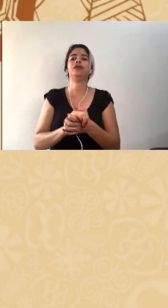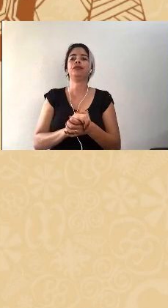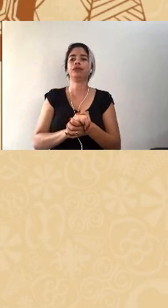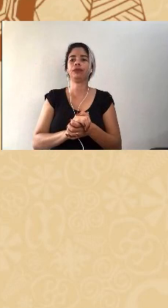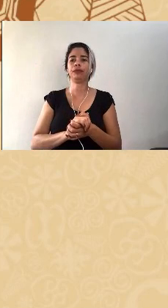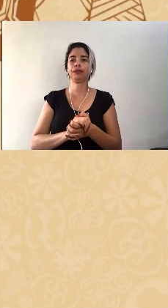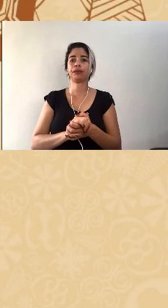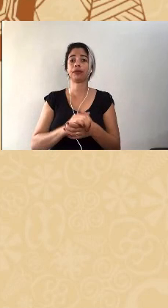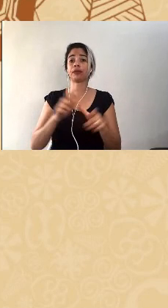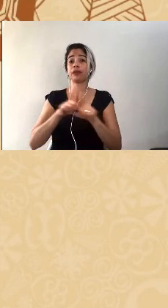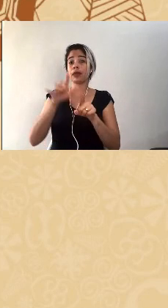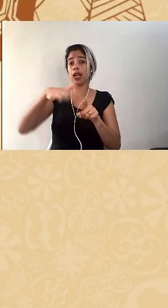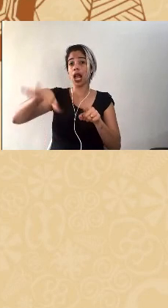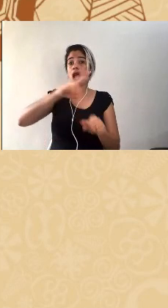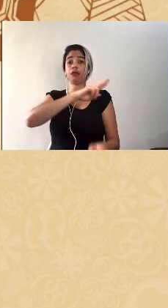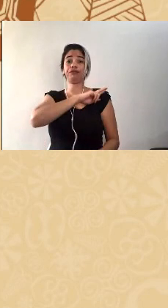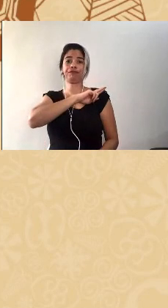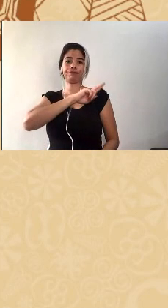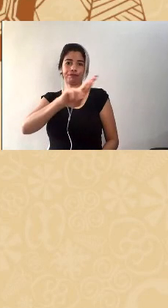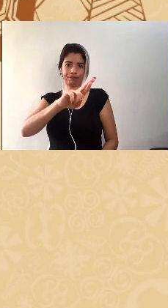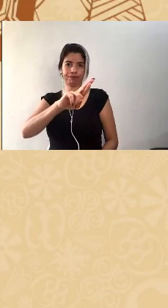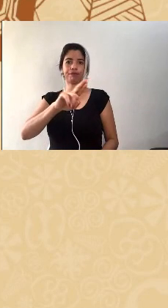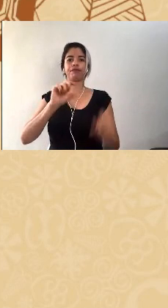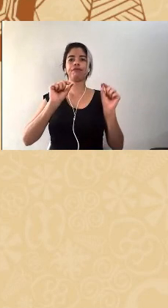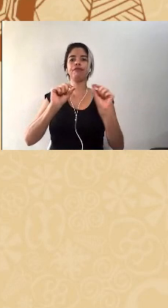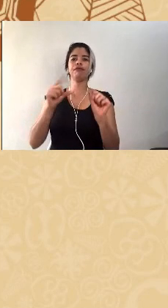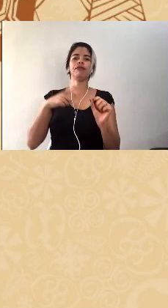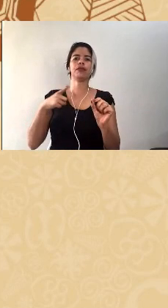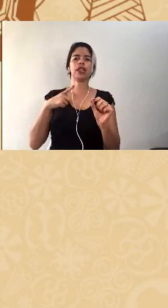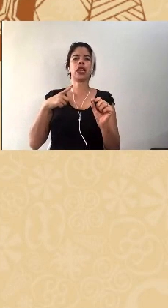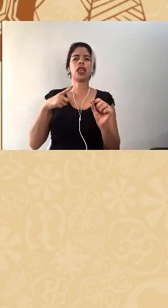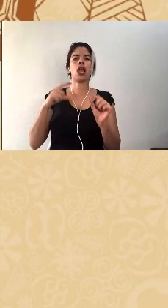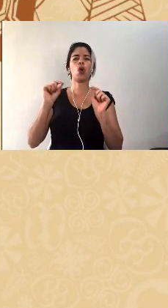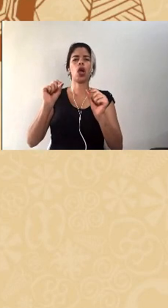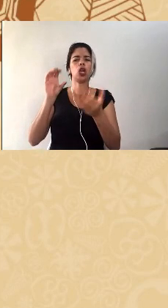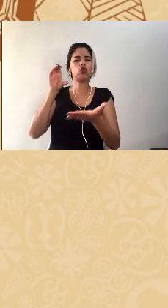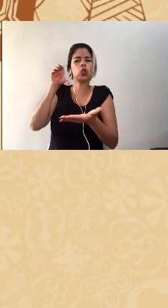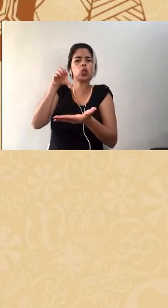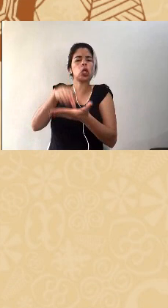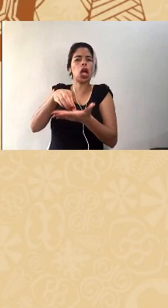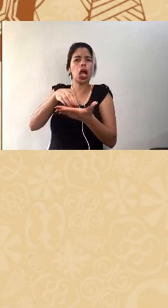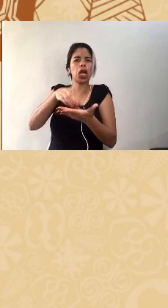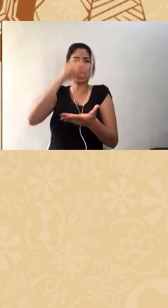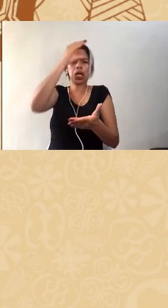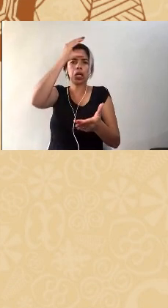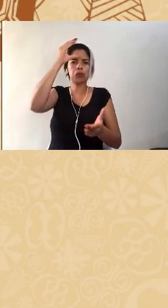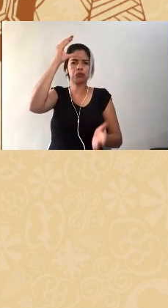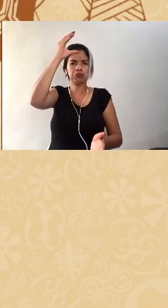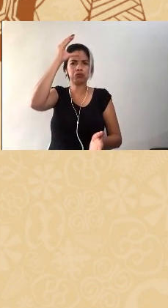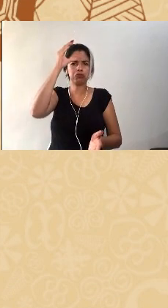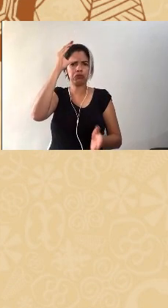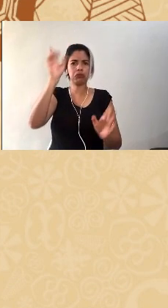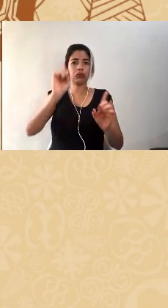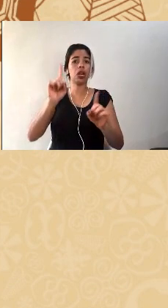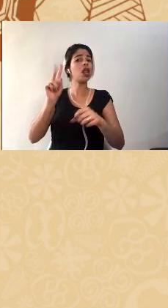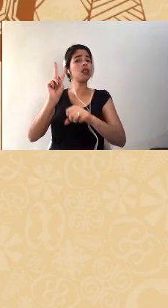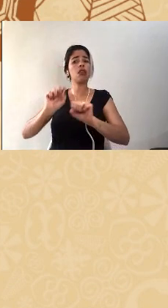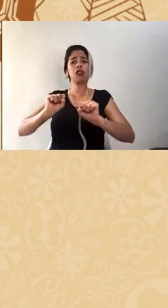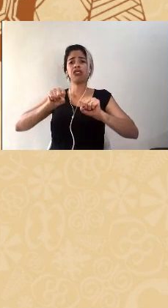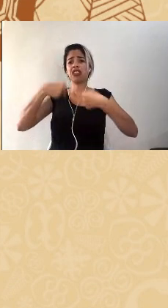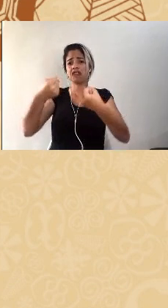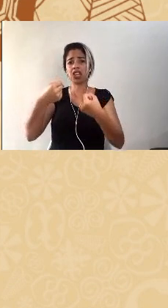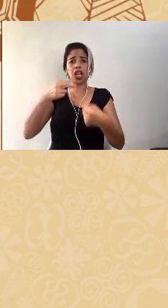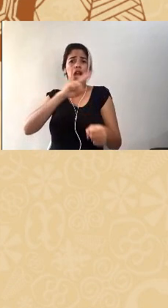No terreno religioso, eles também vão deslocar de uma perspectiva muito centrada no cristianismo e vão defender as religiões de matriz